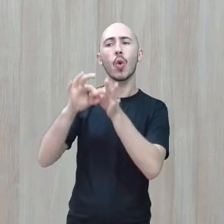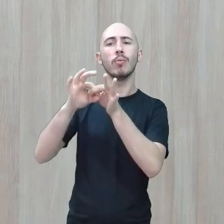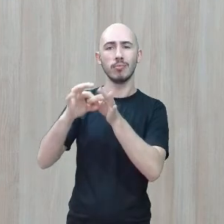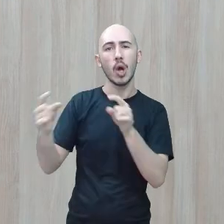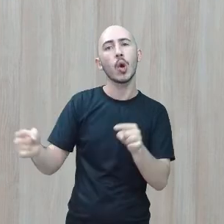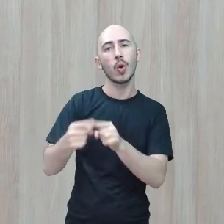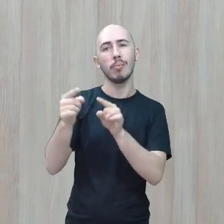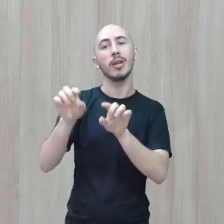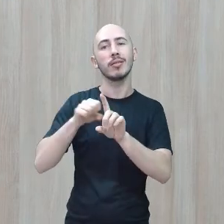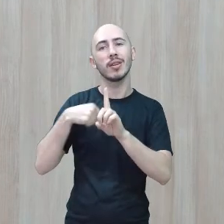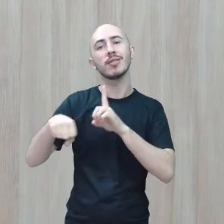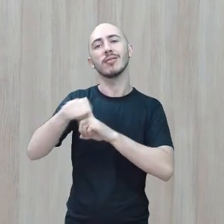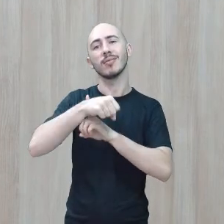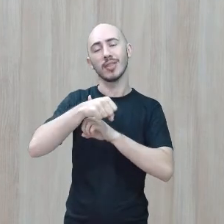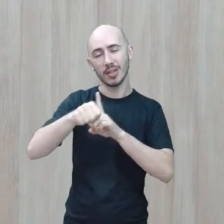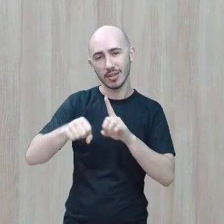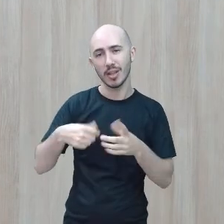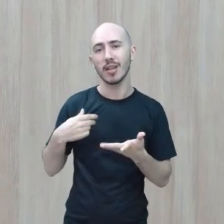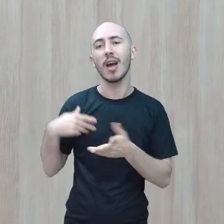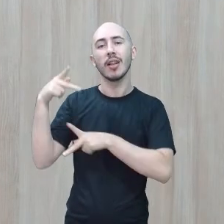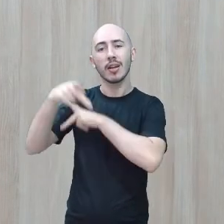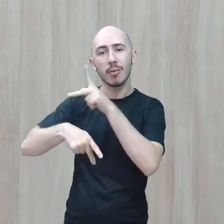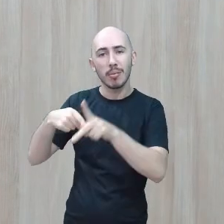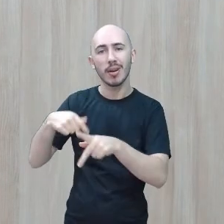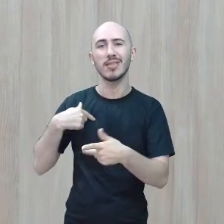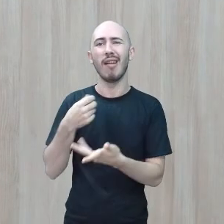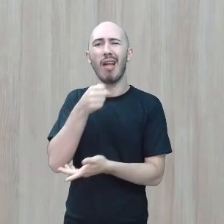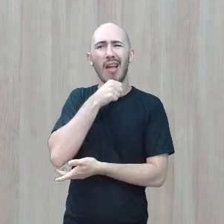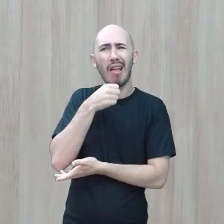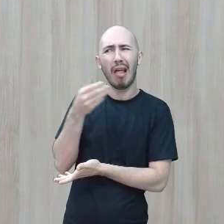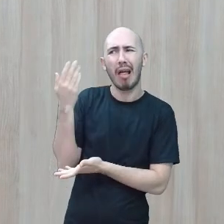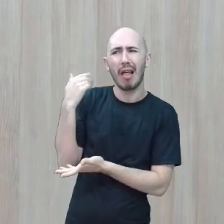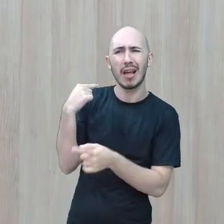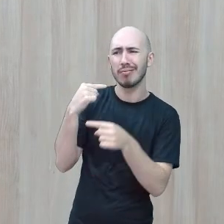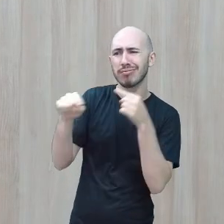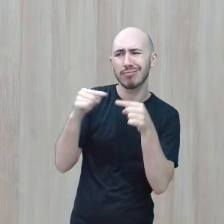sociedade e a população, ele é um plano ultrapassado, caduco, né?